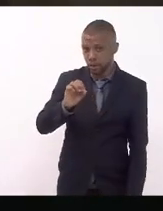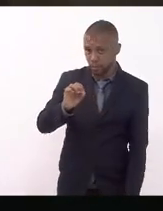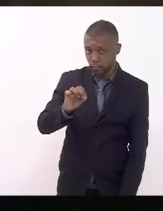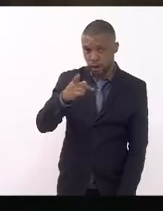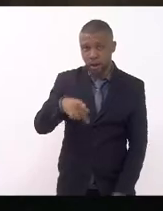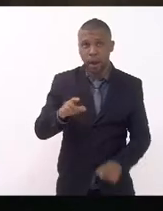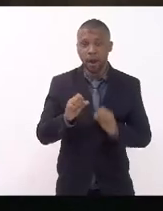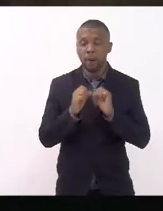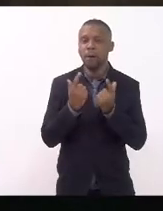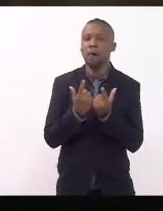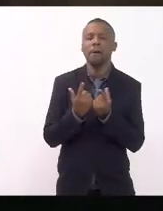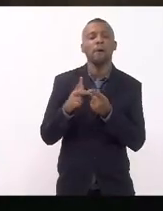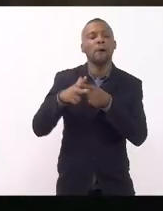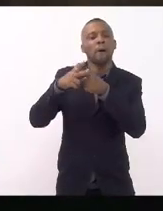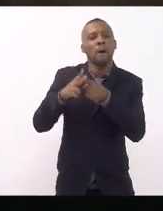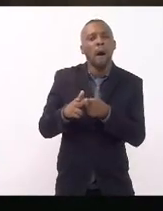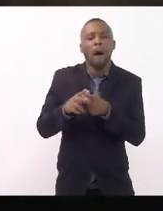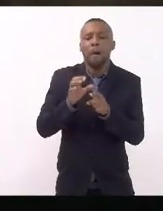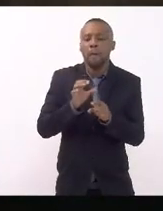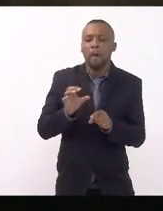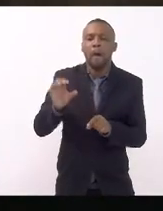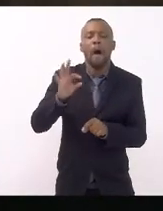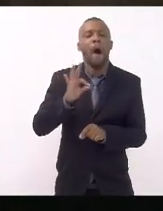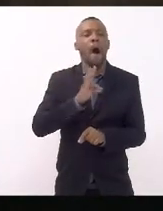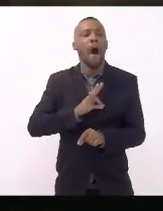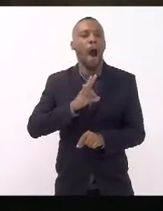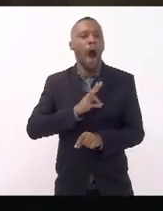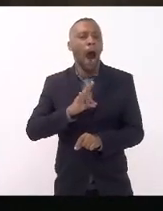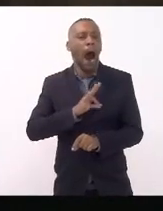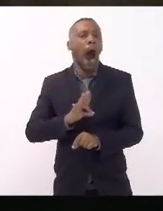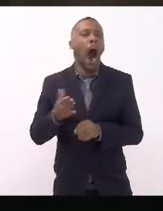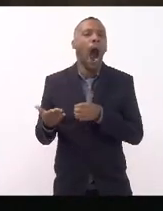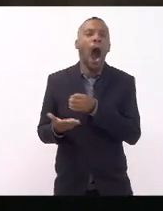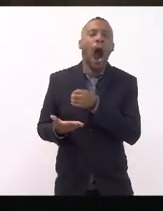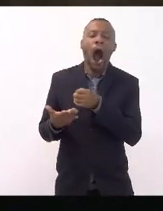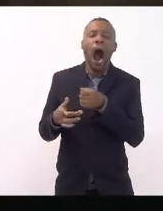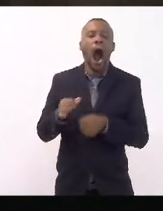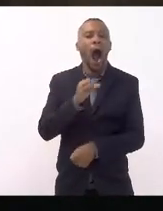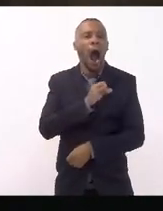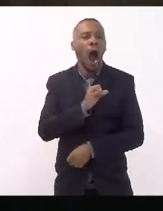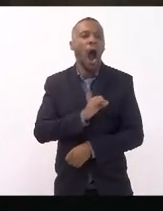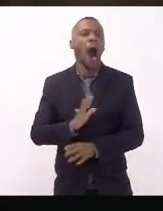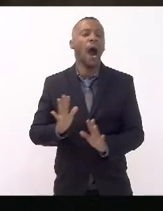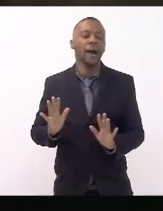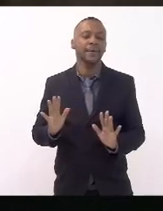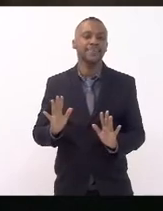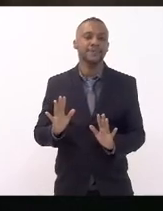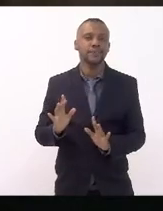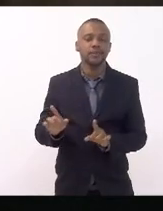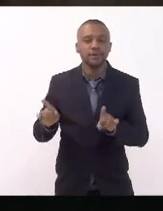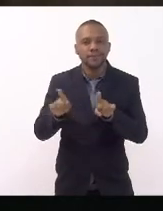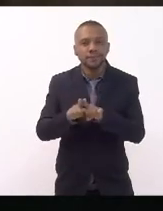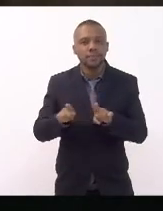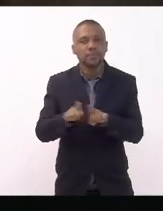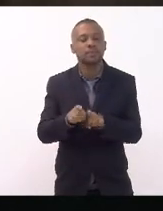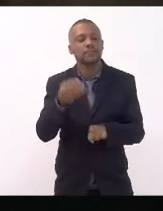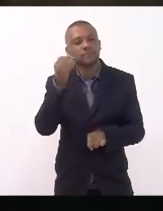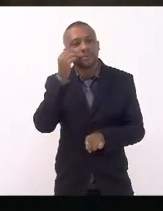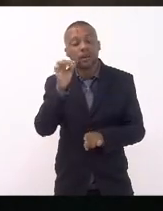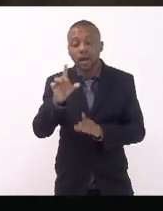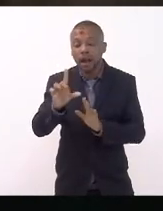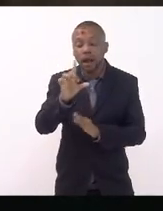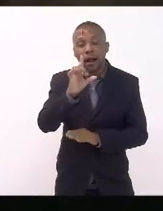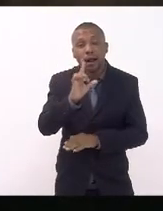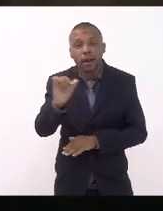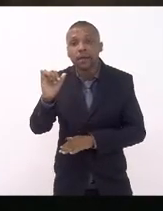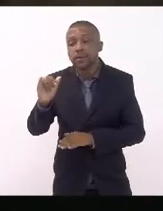que regulamenta regionalmente o salário mínimo aqui no estado do Rio de Janeiro. E veja, a lei do piso